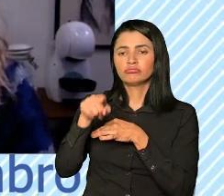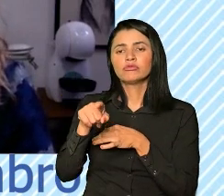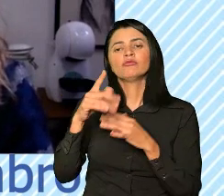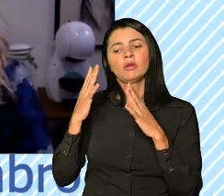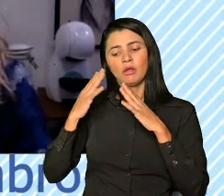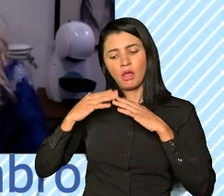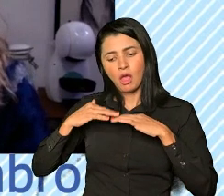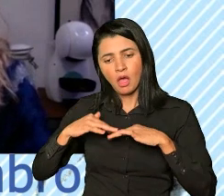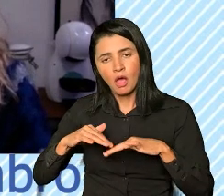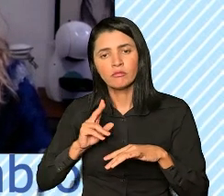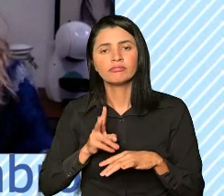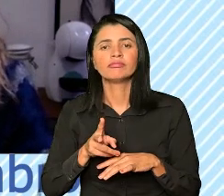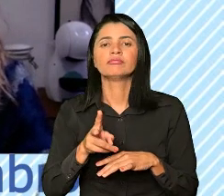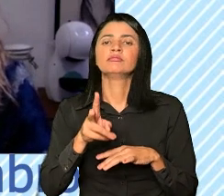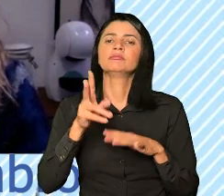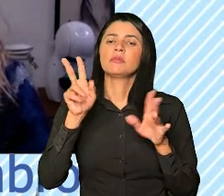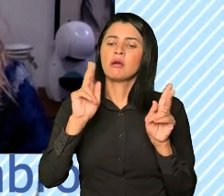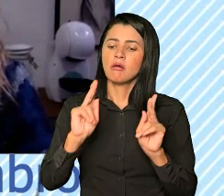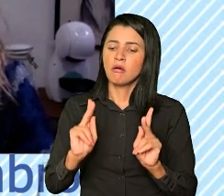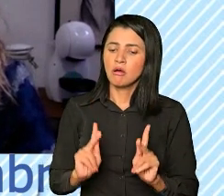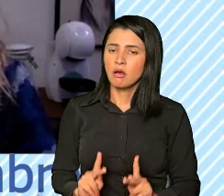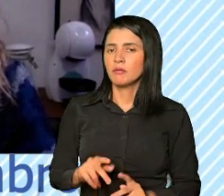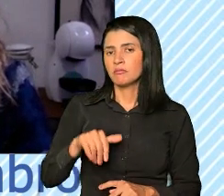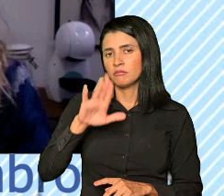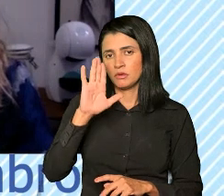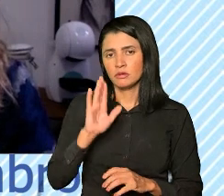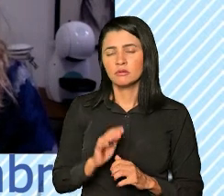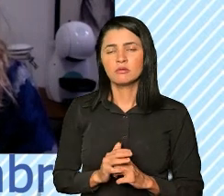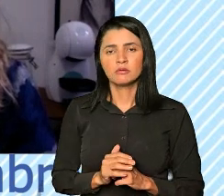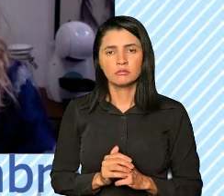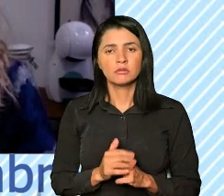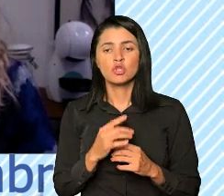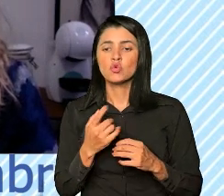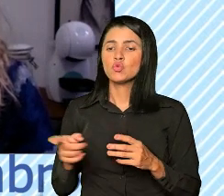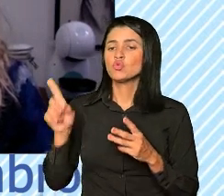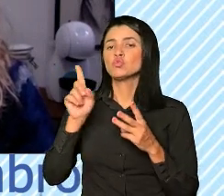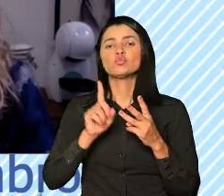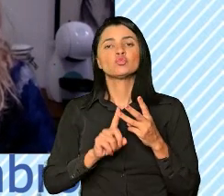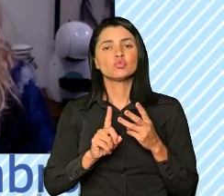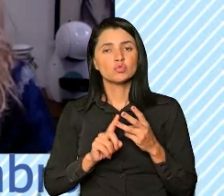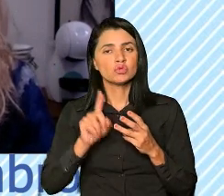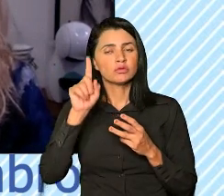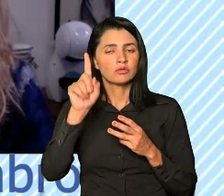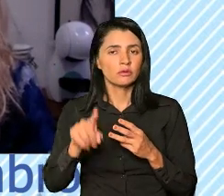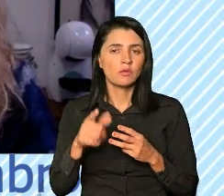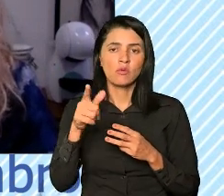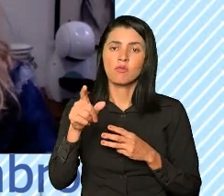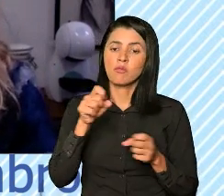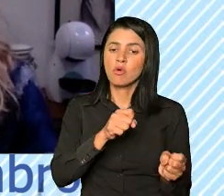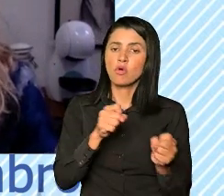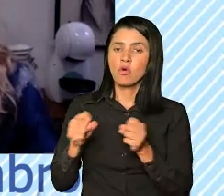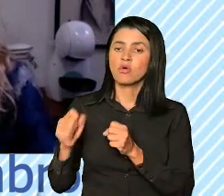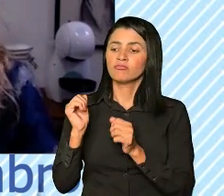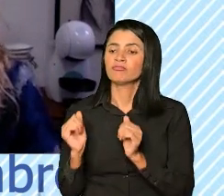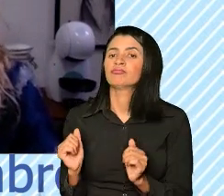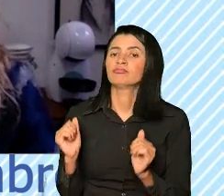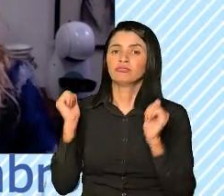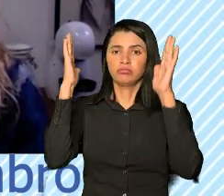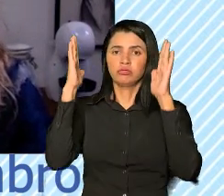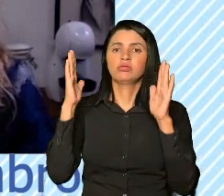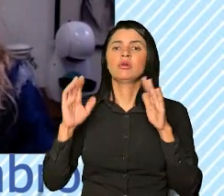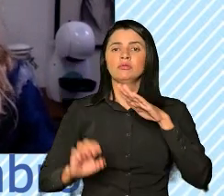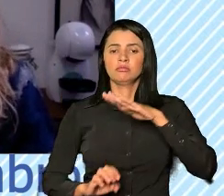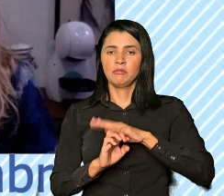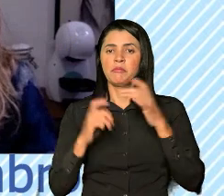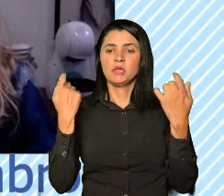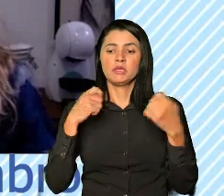harmônica, a ser mais pacificada, por assim dizer. E, em última instância, uma manutenção de poder soberano. O Estado precisa de um povo que não